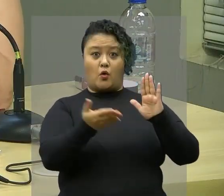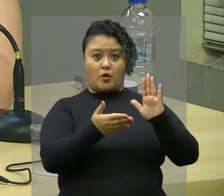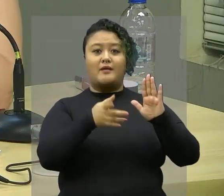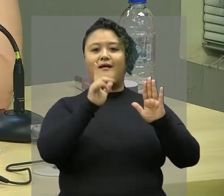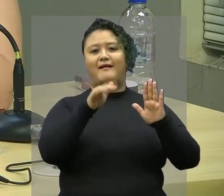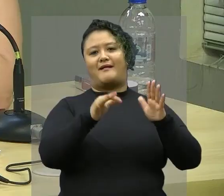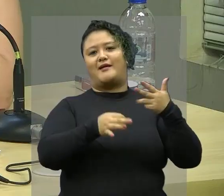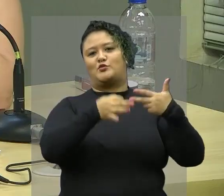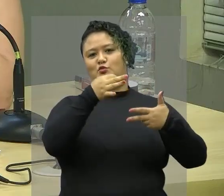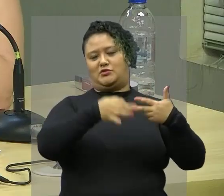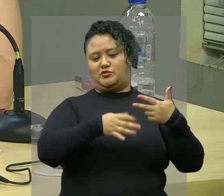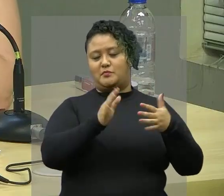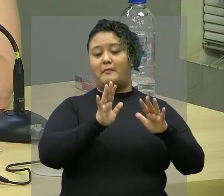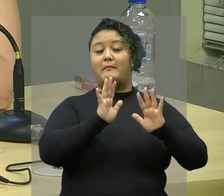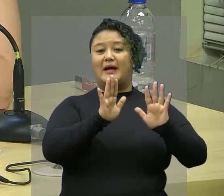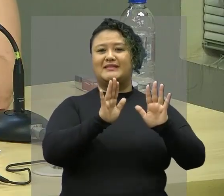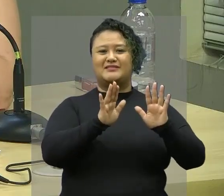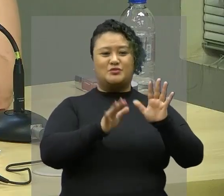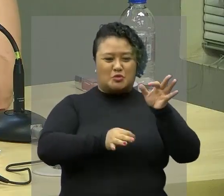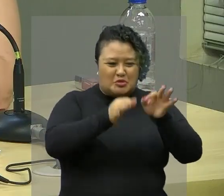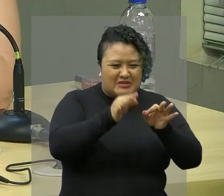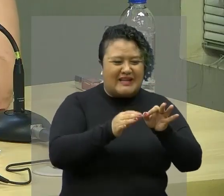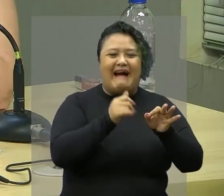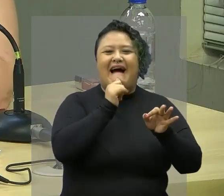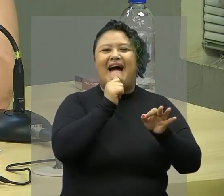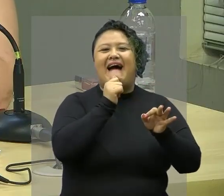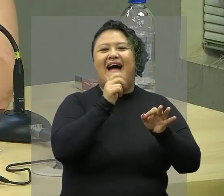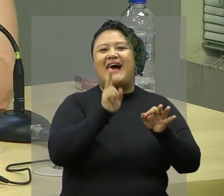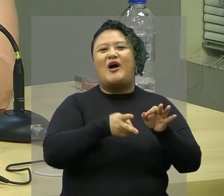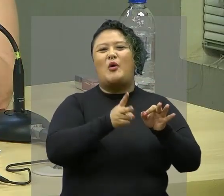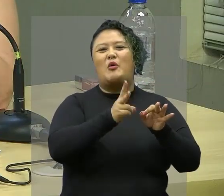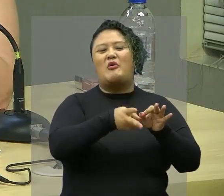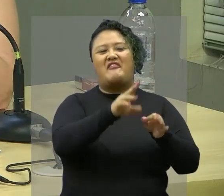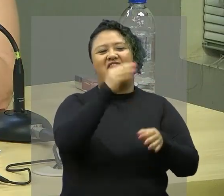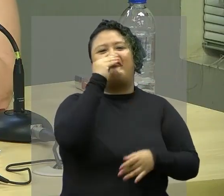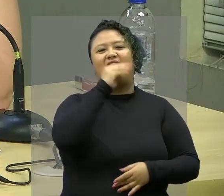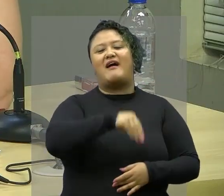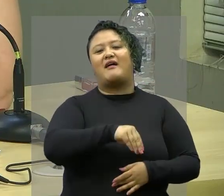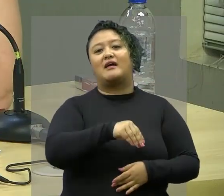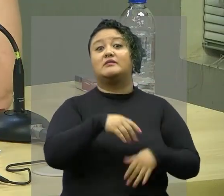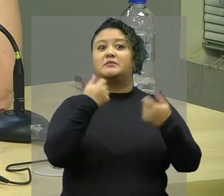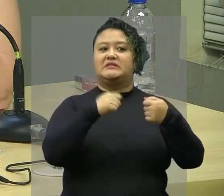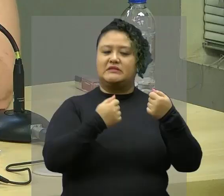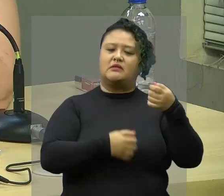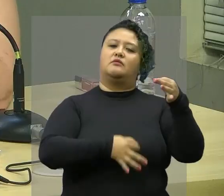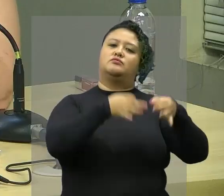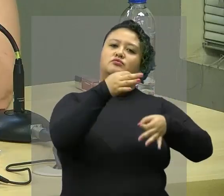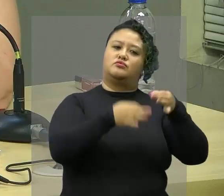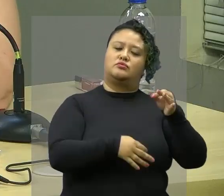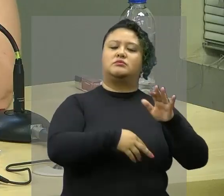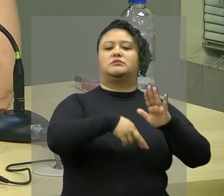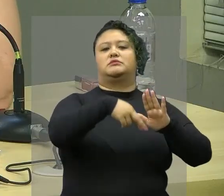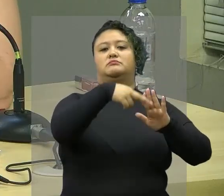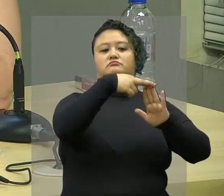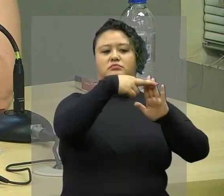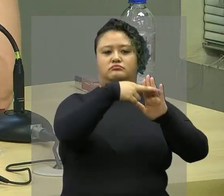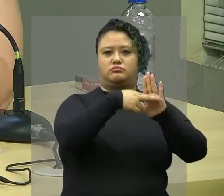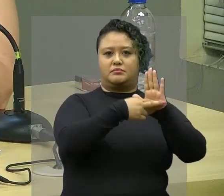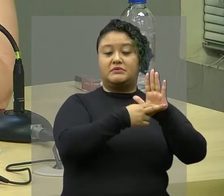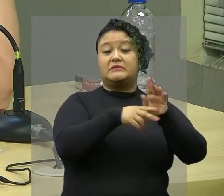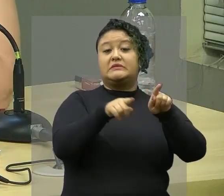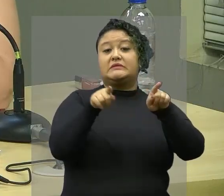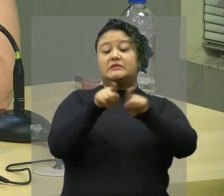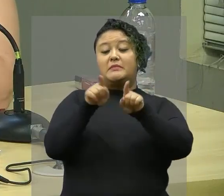mas mesmo no ponto jurídico ela é fraca. Então, que ela seja regulada juridicamente e na questão